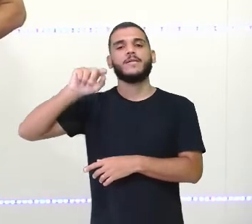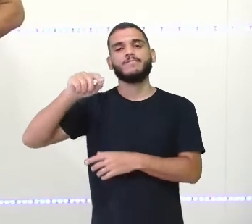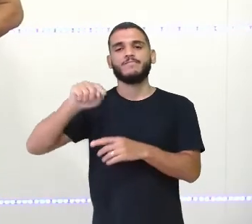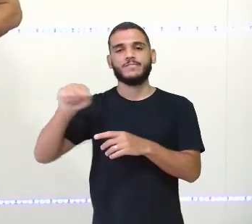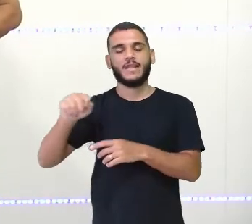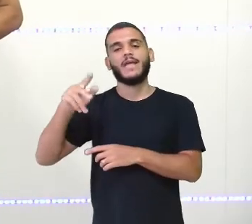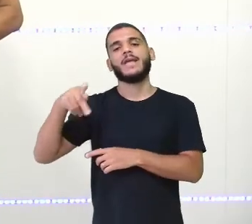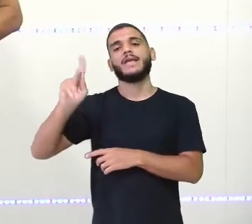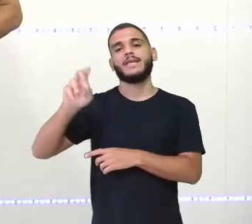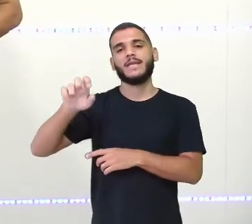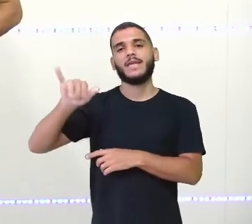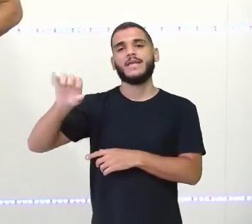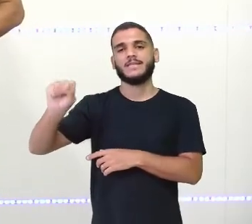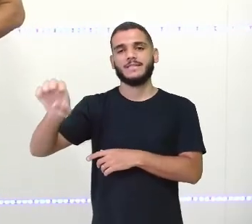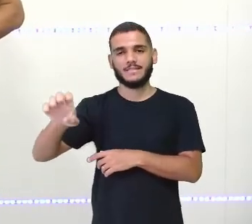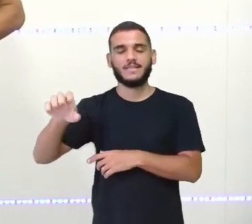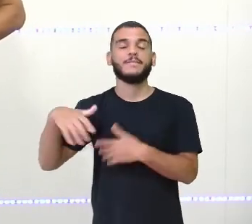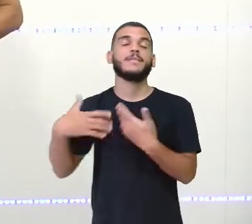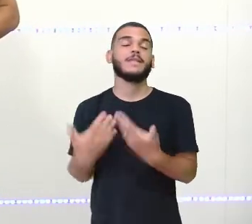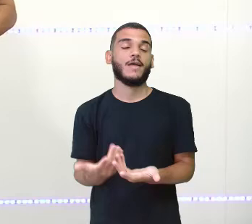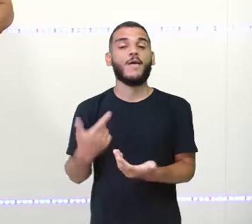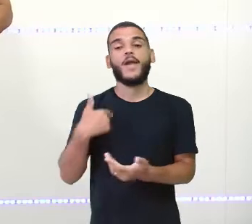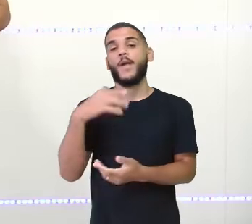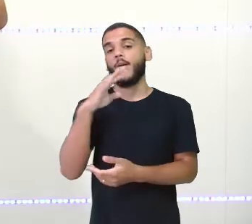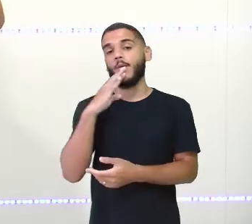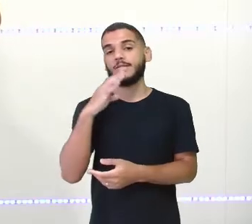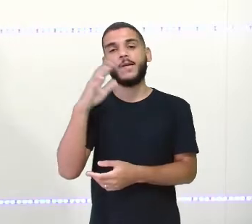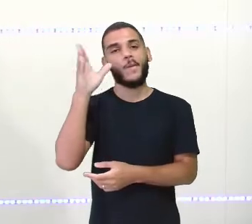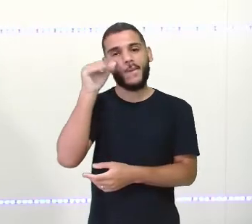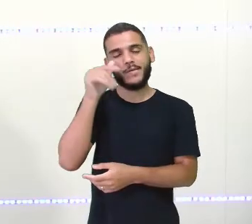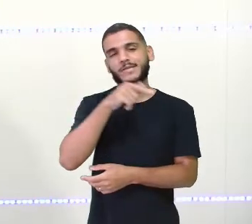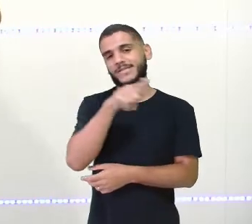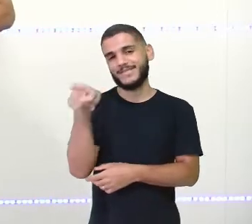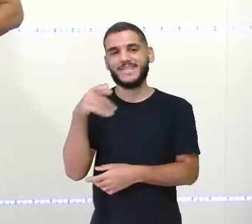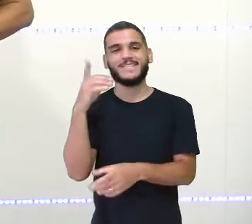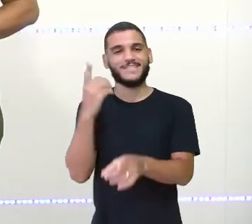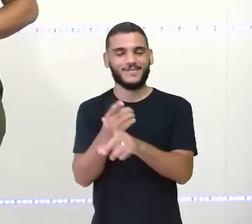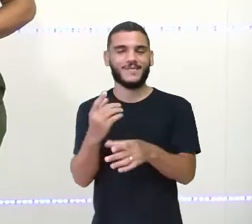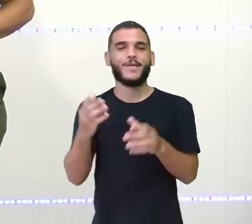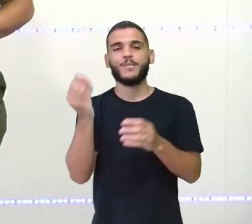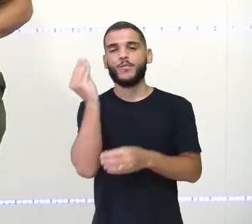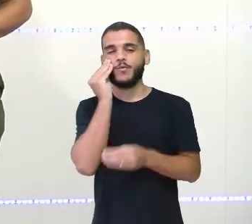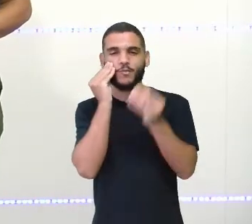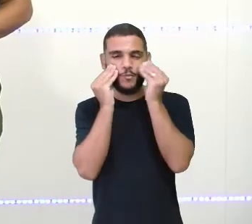@professora_Casey Marinho. Me marca lá que eu quero muito conhecer as curiosidades que você descobriu, tá?